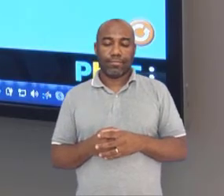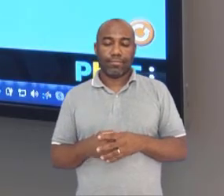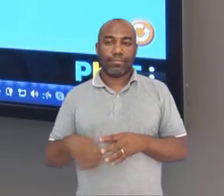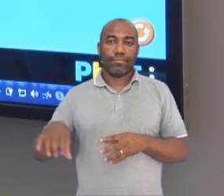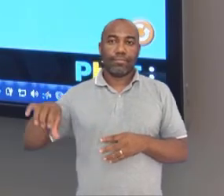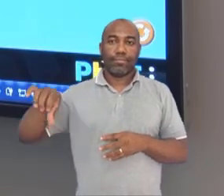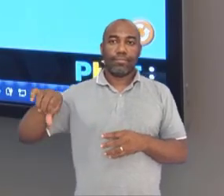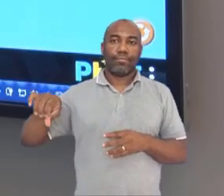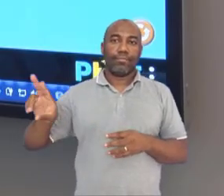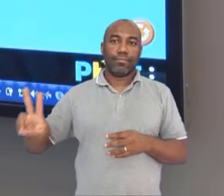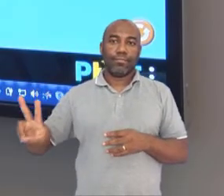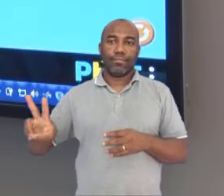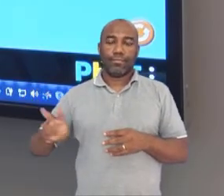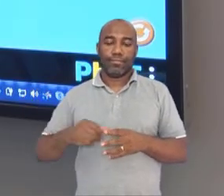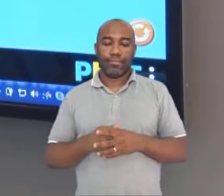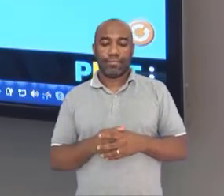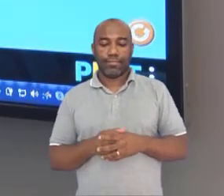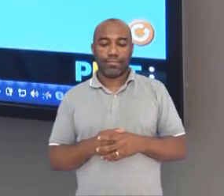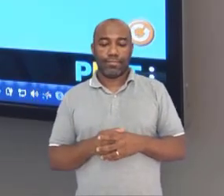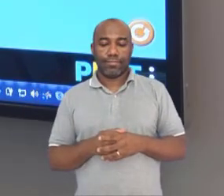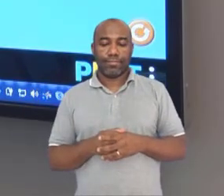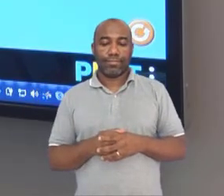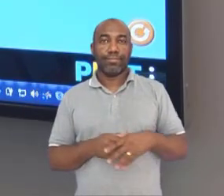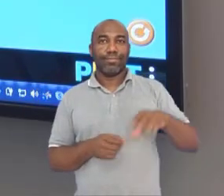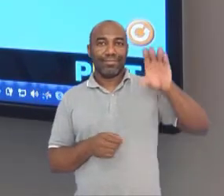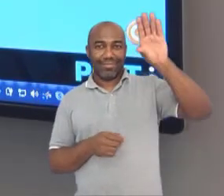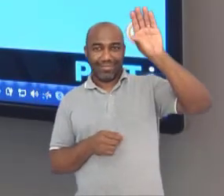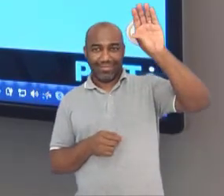9 volts. Então,